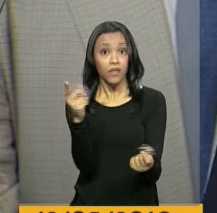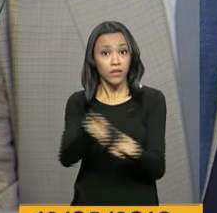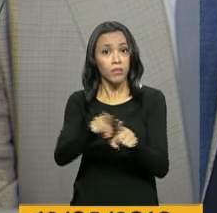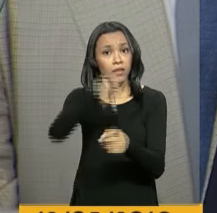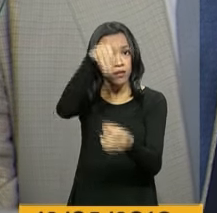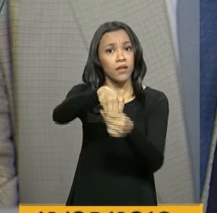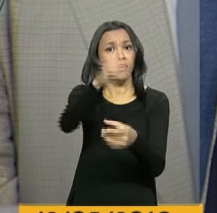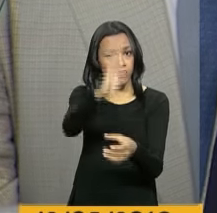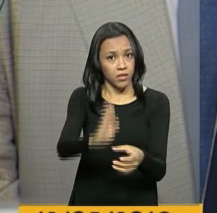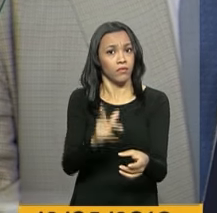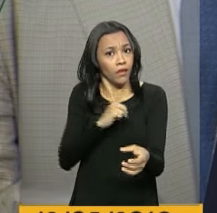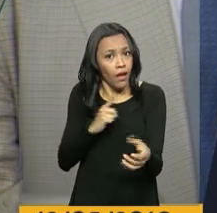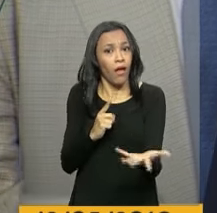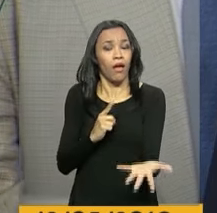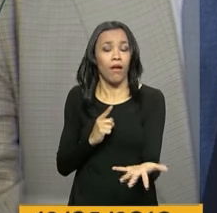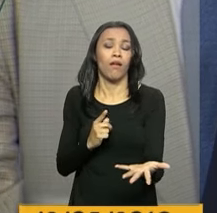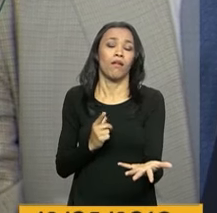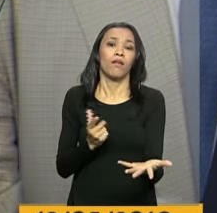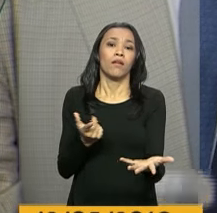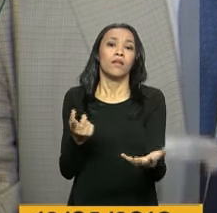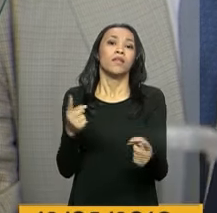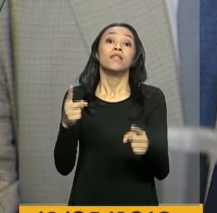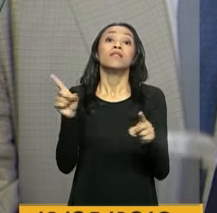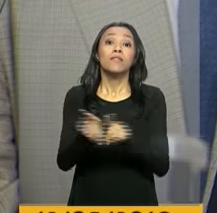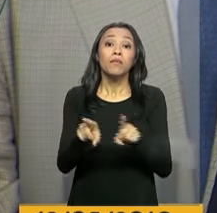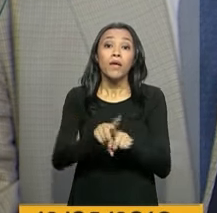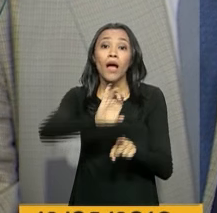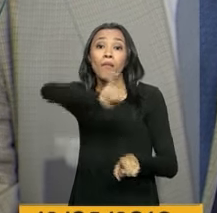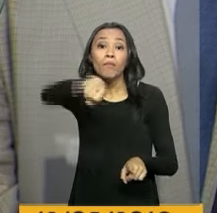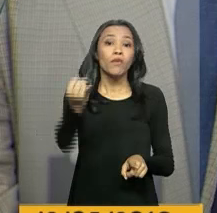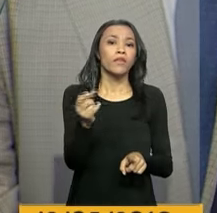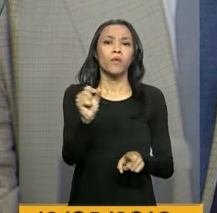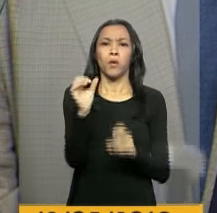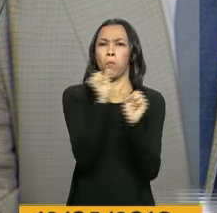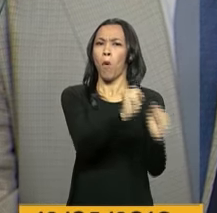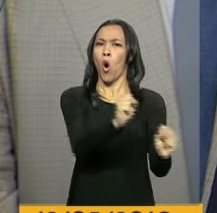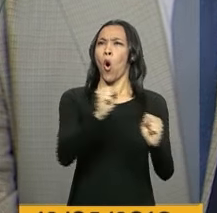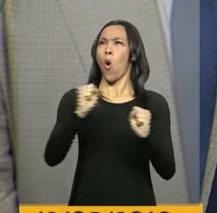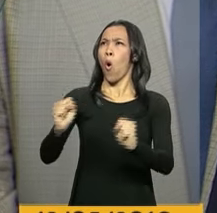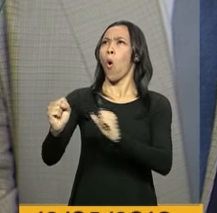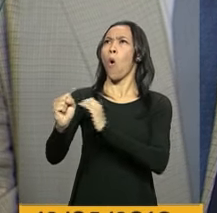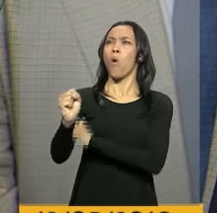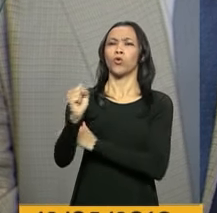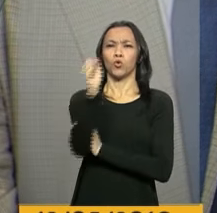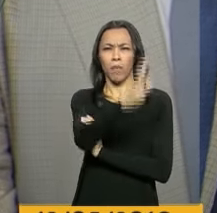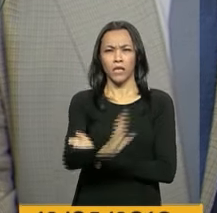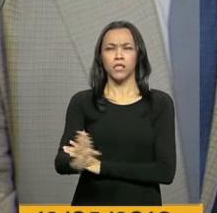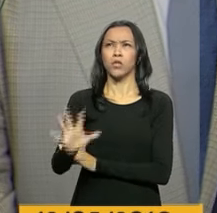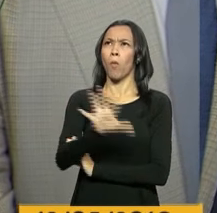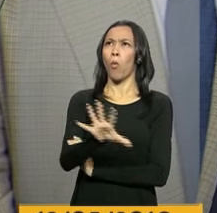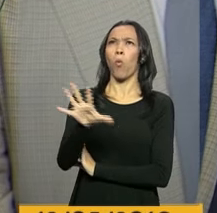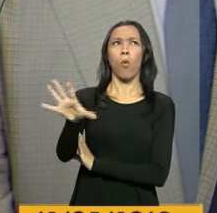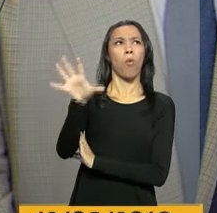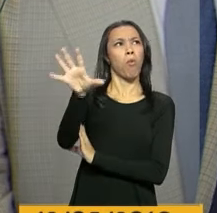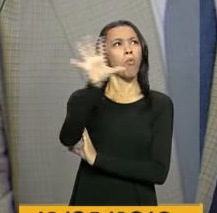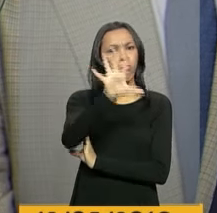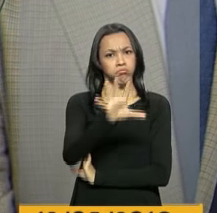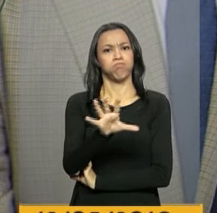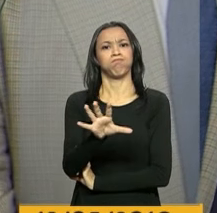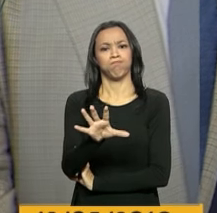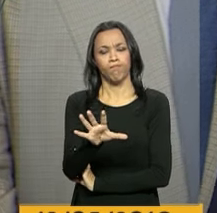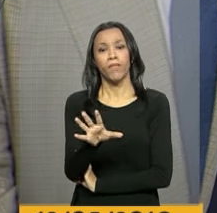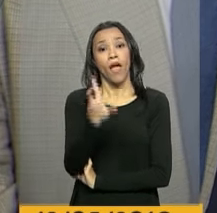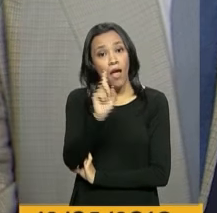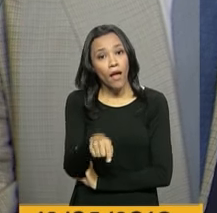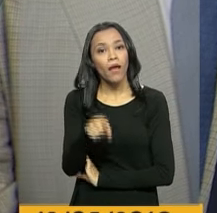internamente, e ainda maior as potencialidades no nosso país. É com base no diálogo nós